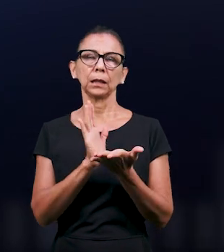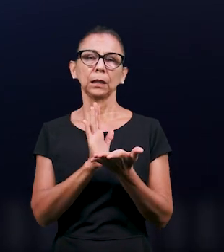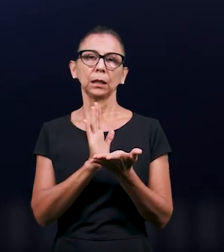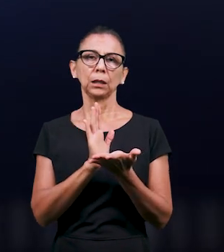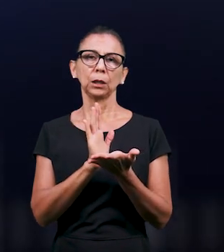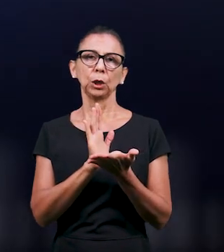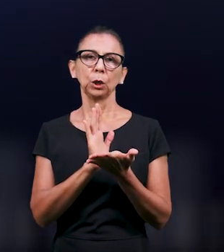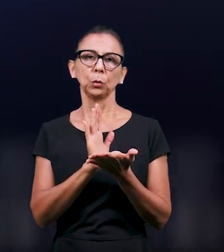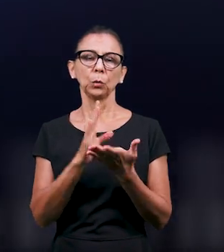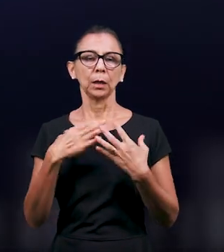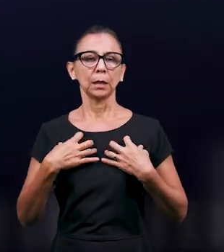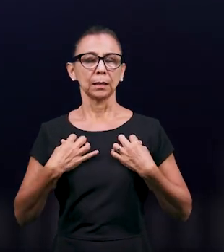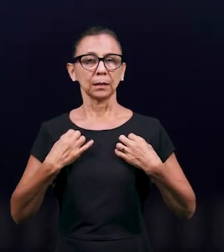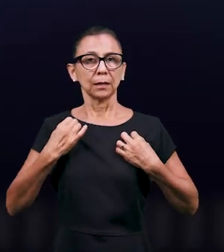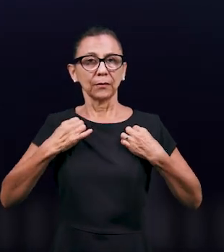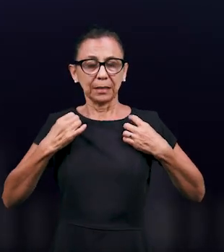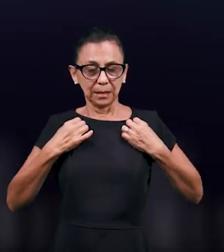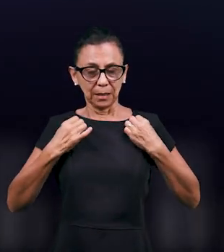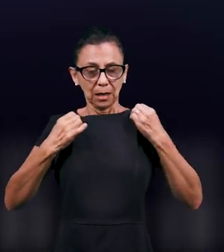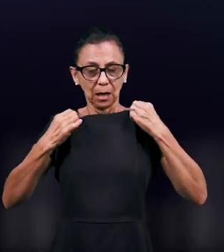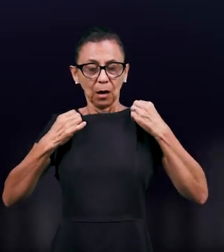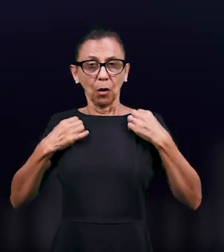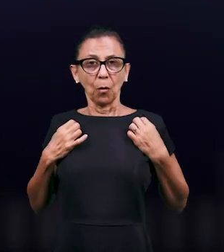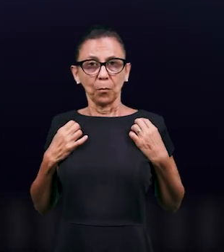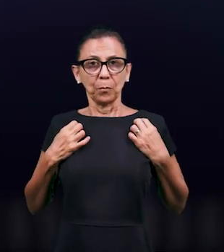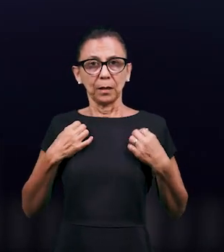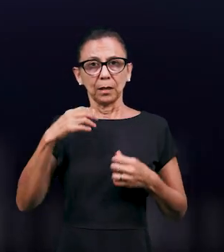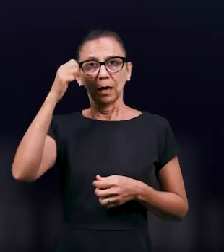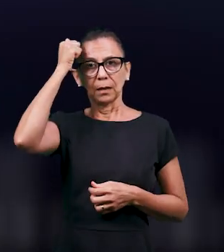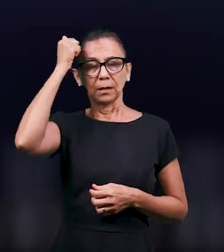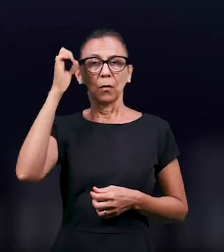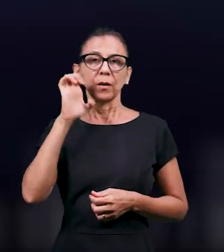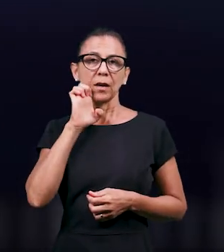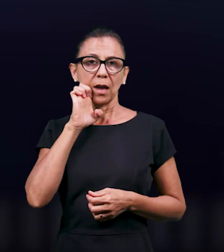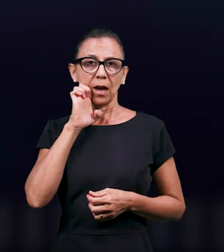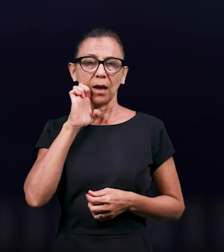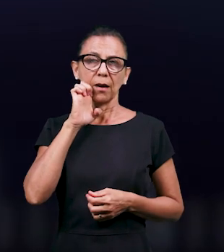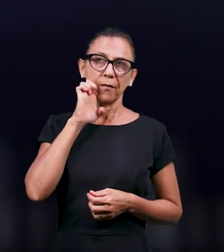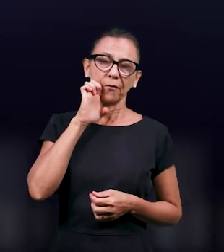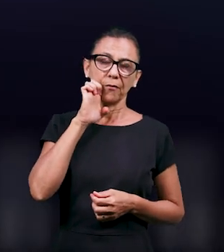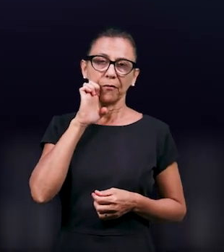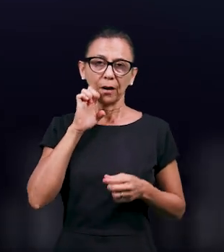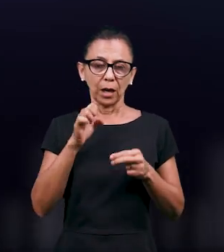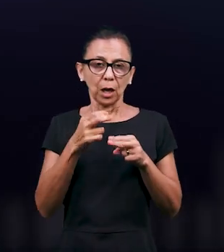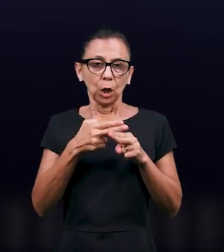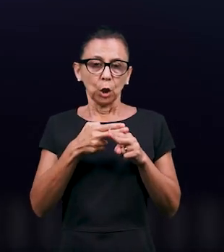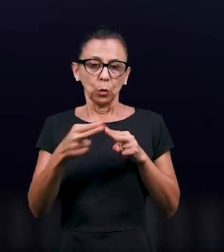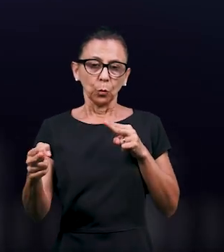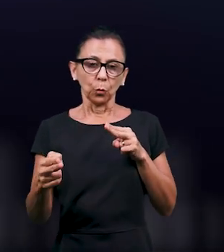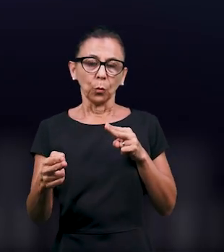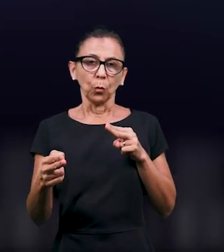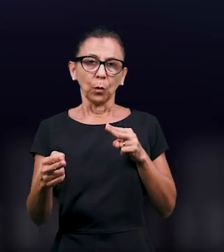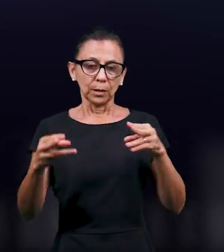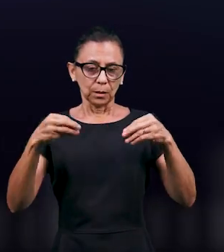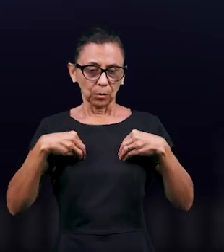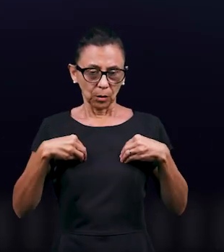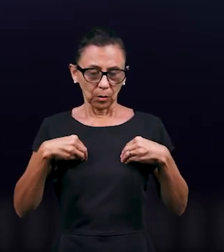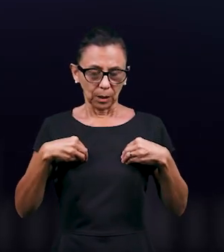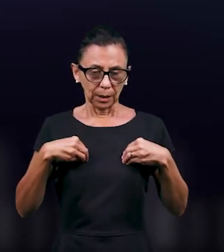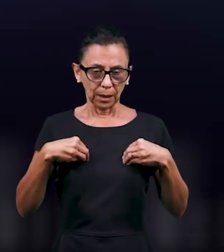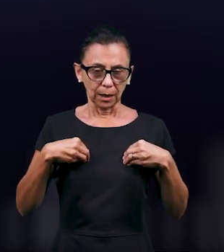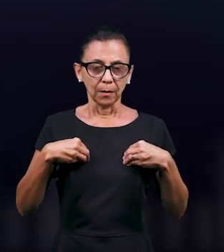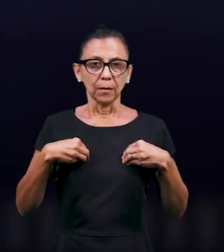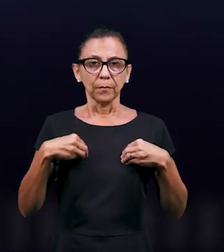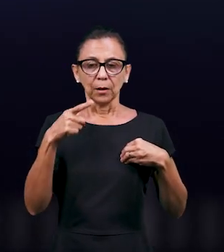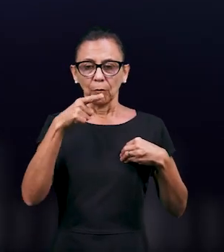faz a roupinha de folha, depois a gente troca a roupinha, a gente traz um animalzinho, em pelúcia, né, um cordeiro,